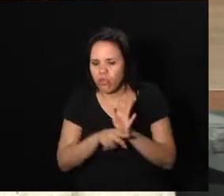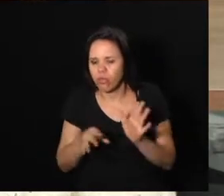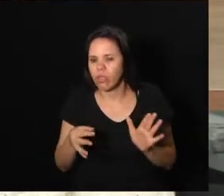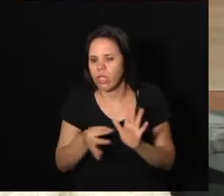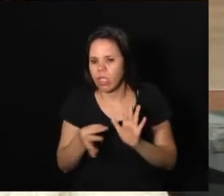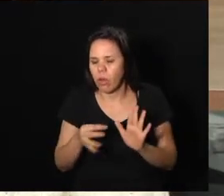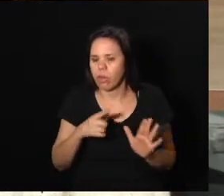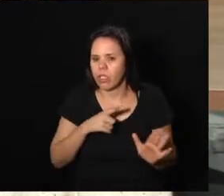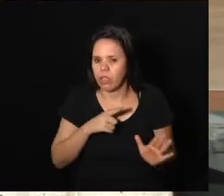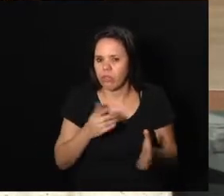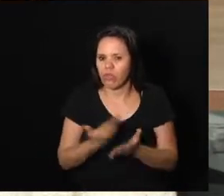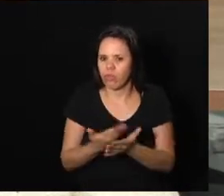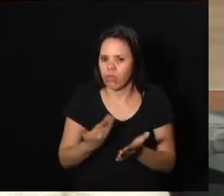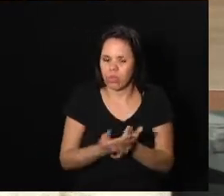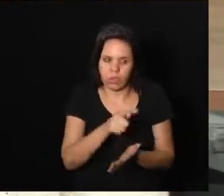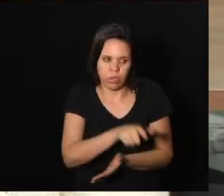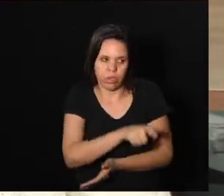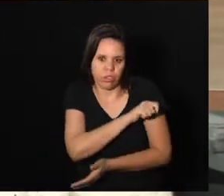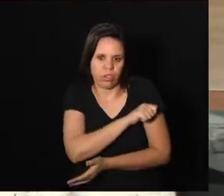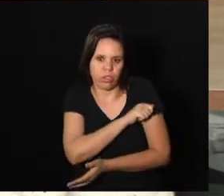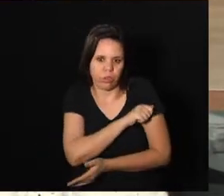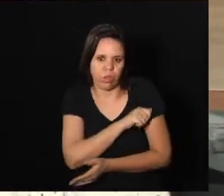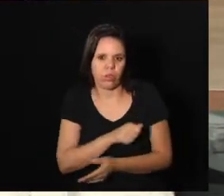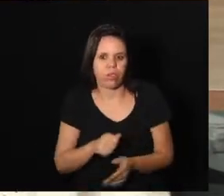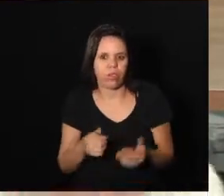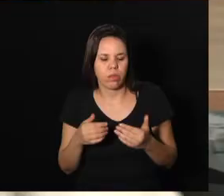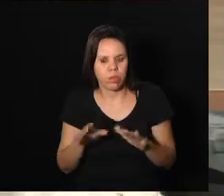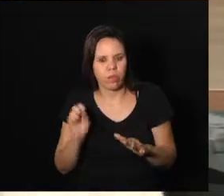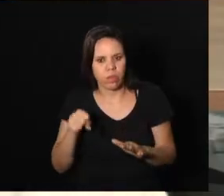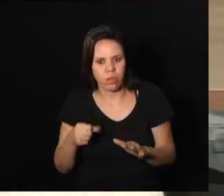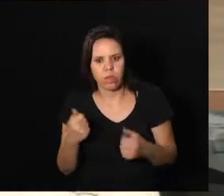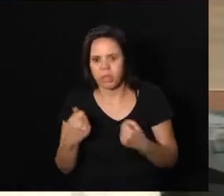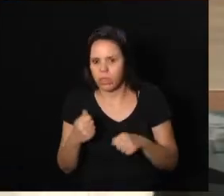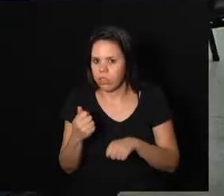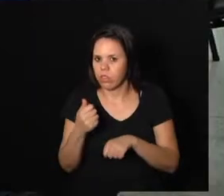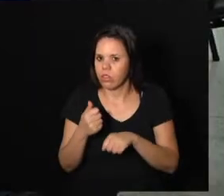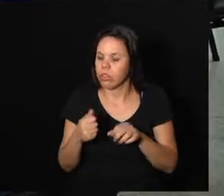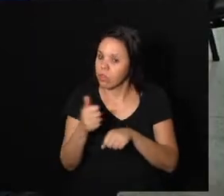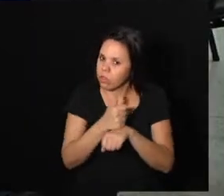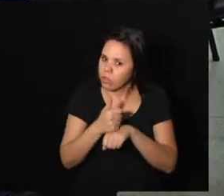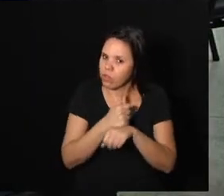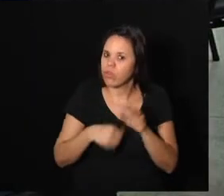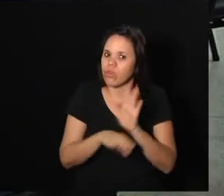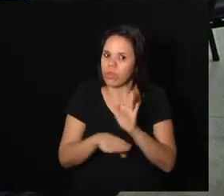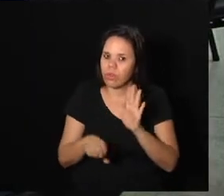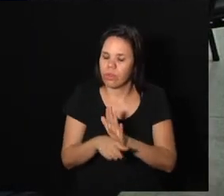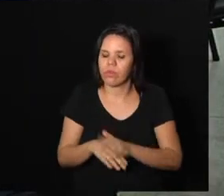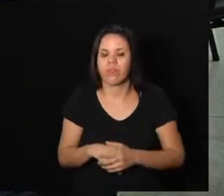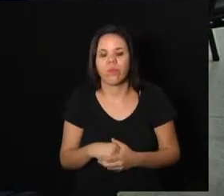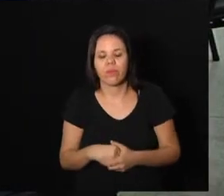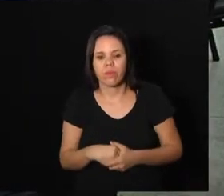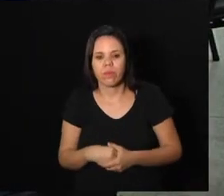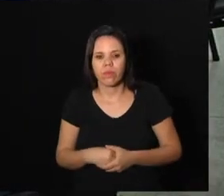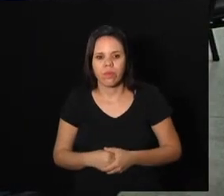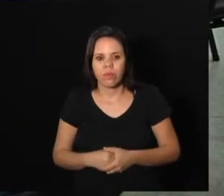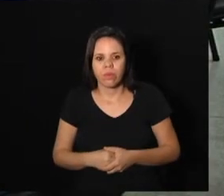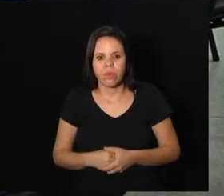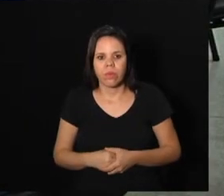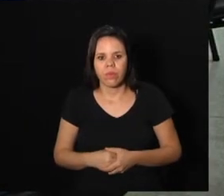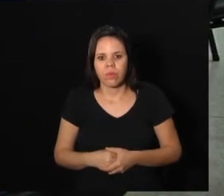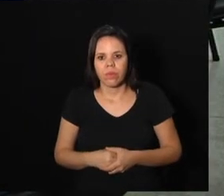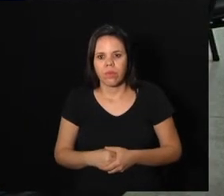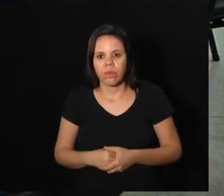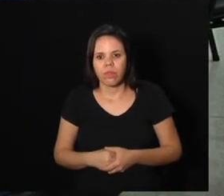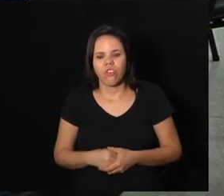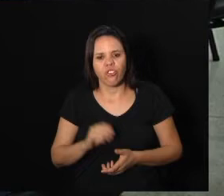a gente abre, olha com o aluno, mas aí realmente precisa de uma ajuda profissional para conseguir trilhar esse caminho. Né? Uhum. Agora, Alexandre,